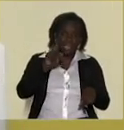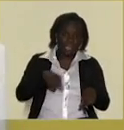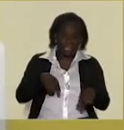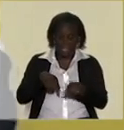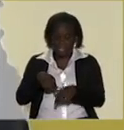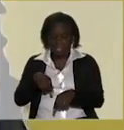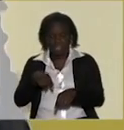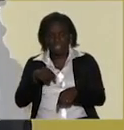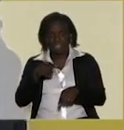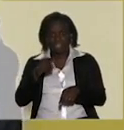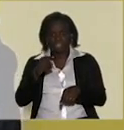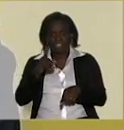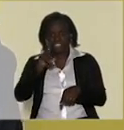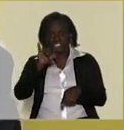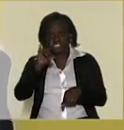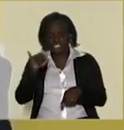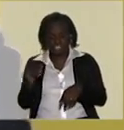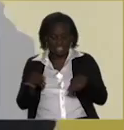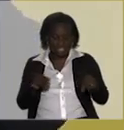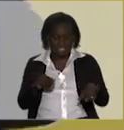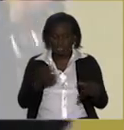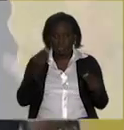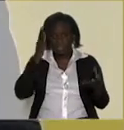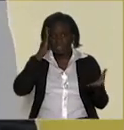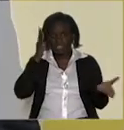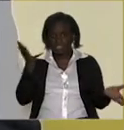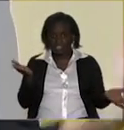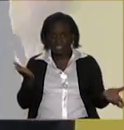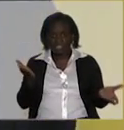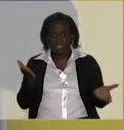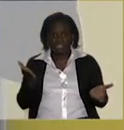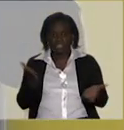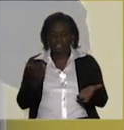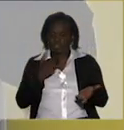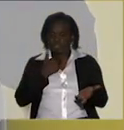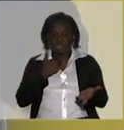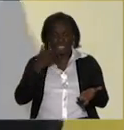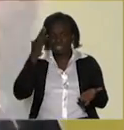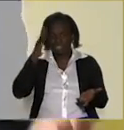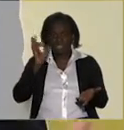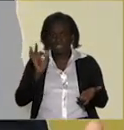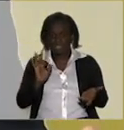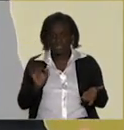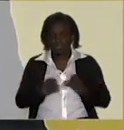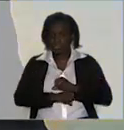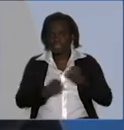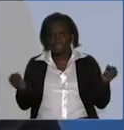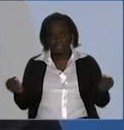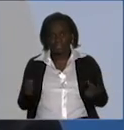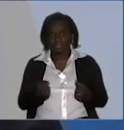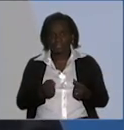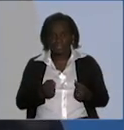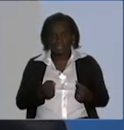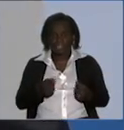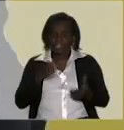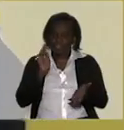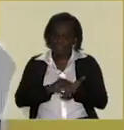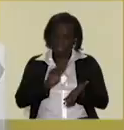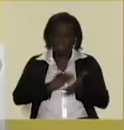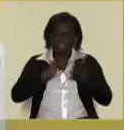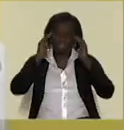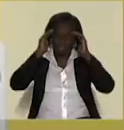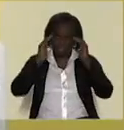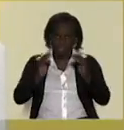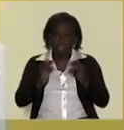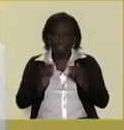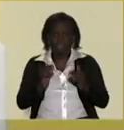do Pelé, o pé do Didi, o Pelé do... Cara, Sim. é um negócio que não dá para É entender. inconcebível isso. É inconcebível. Isso é uma